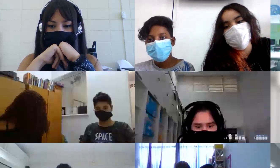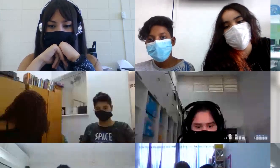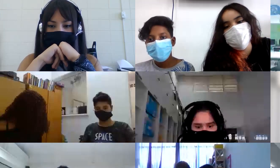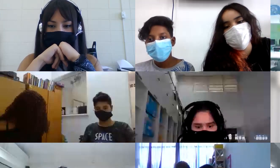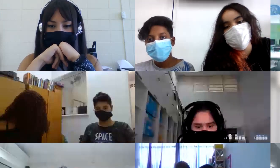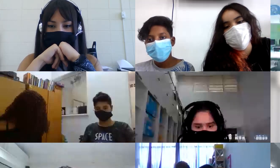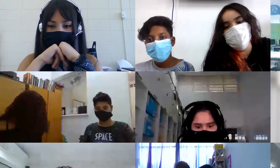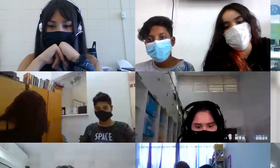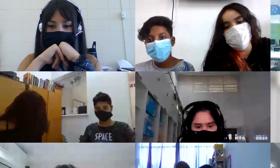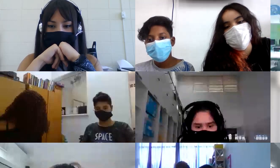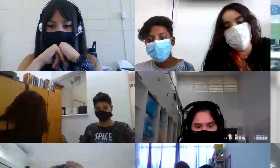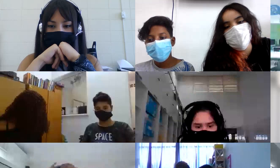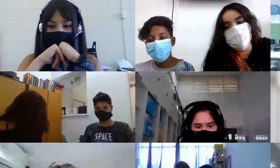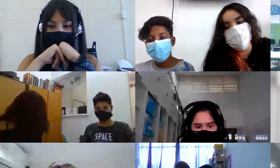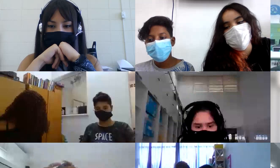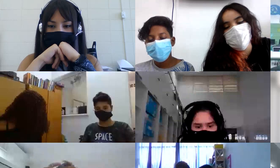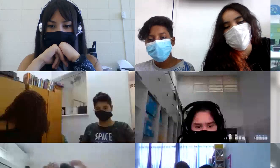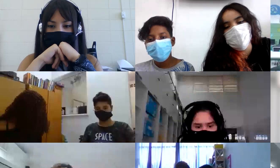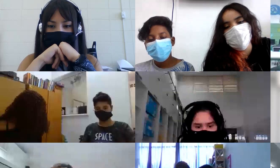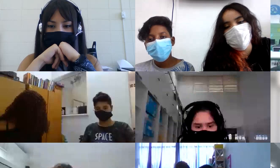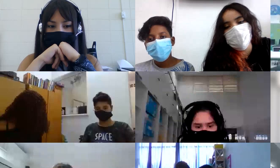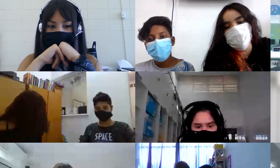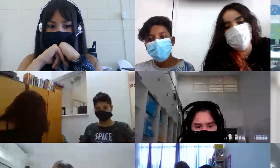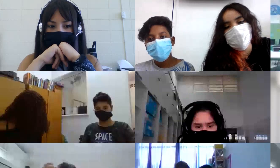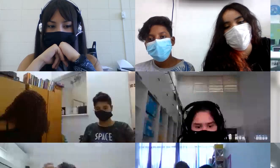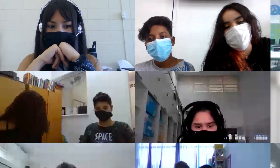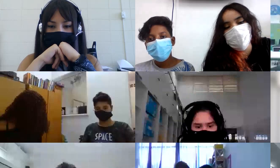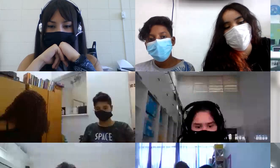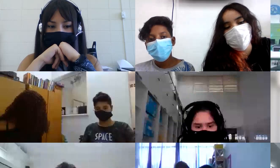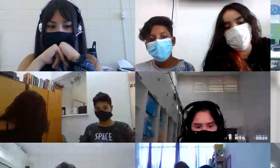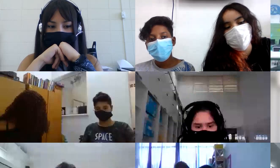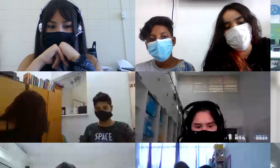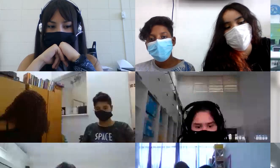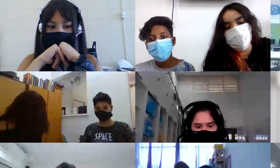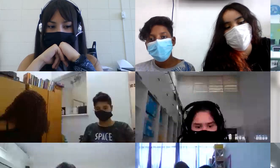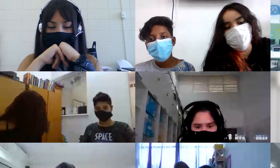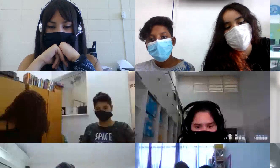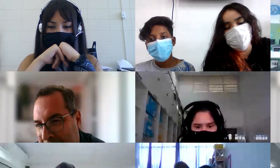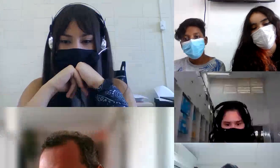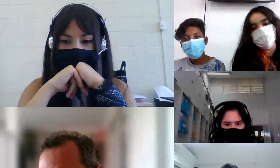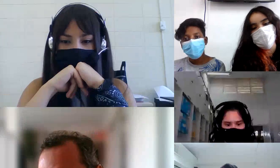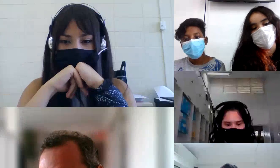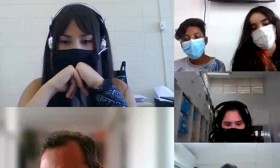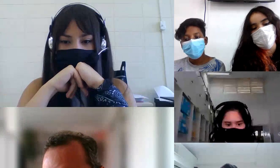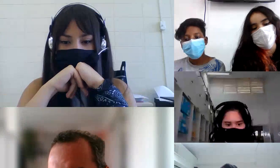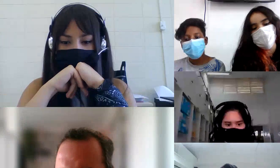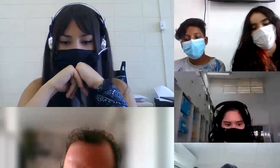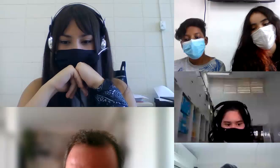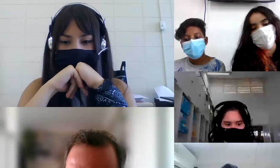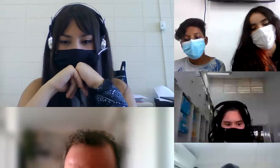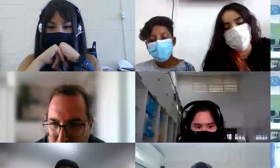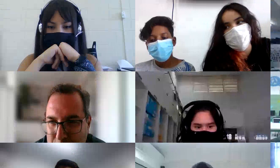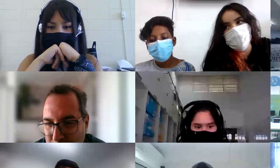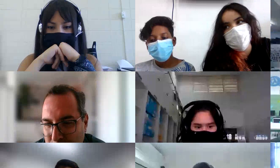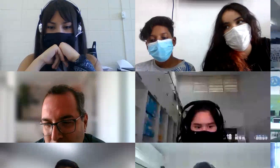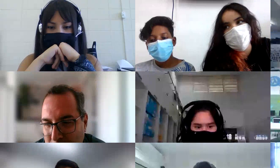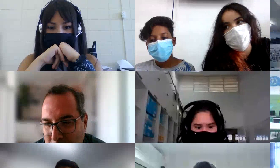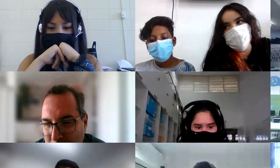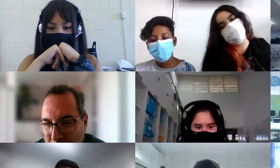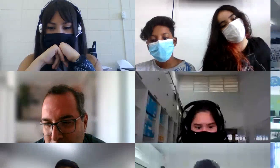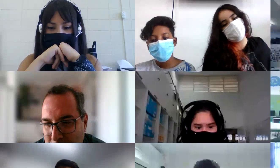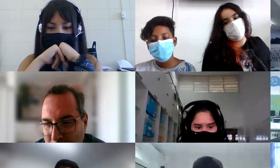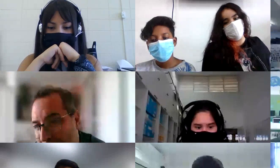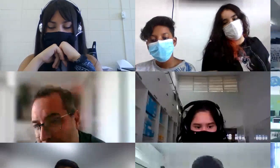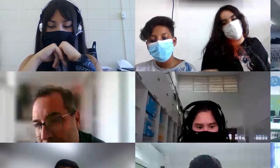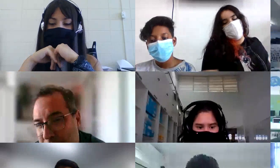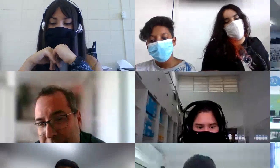na verdade, eu ia perguntar o seu Instagram de novo. O Instagram é Benito Ebiatra. Meu nome é Benito Ebiatra, tudo junto.